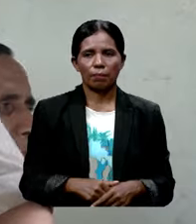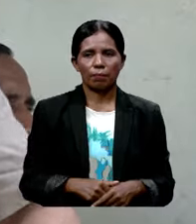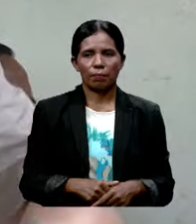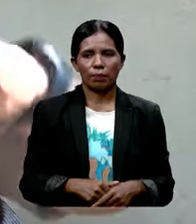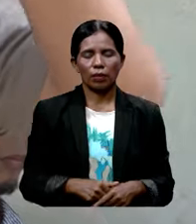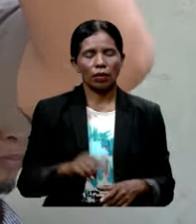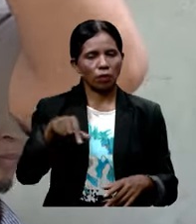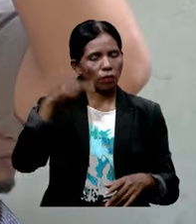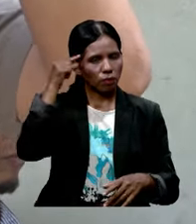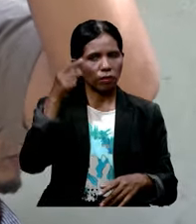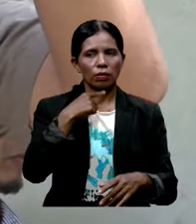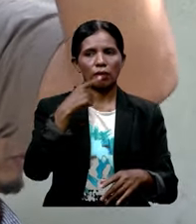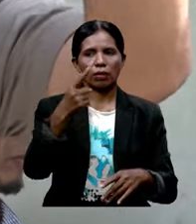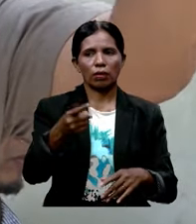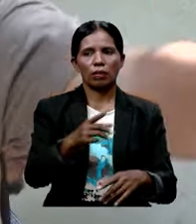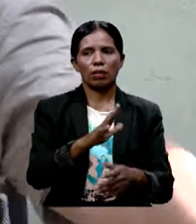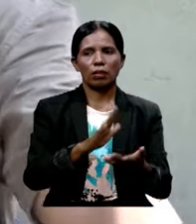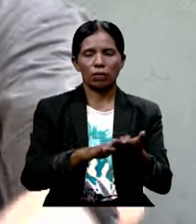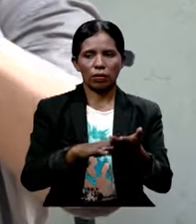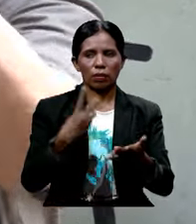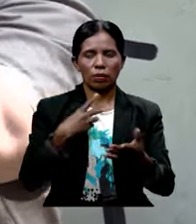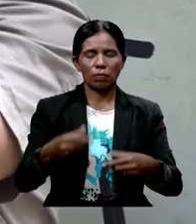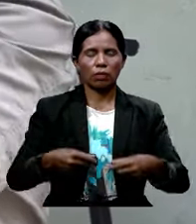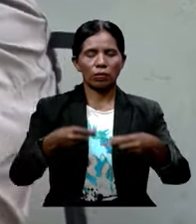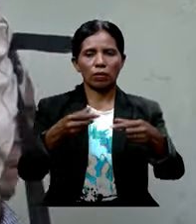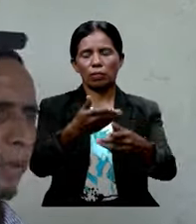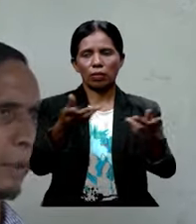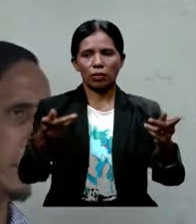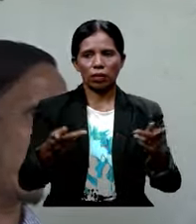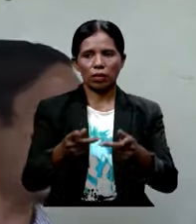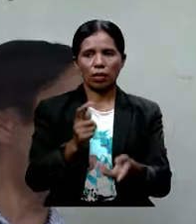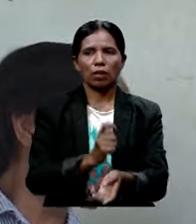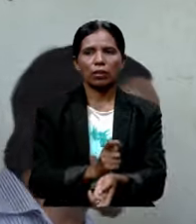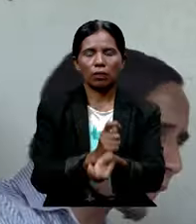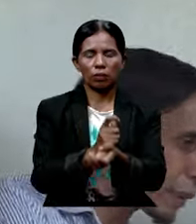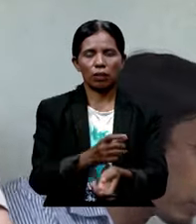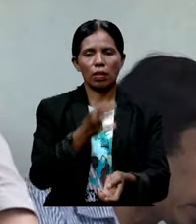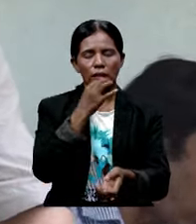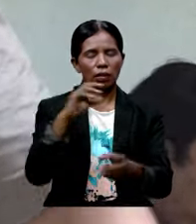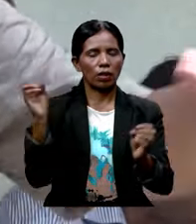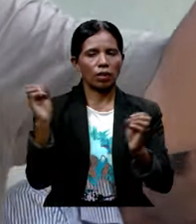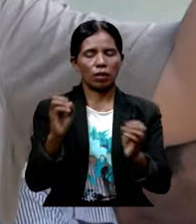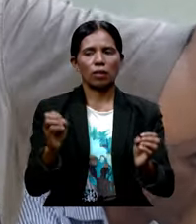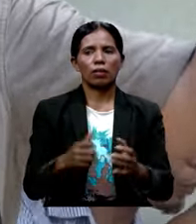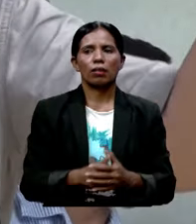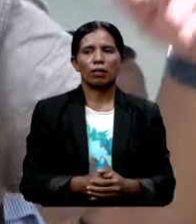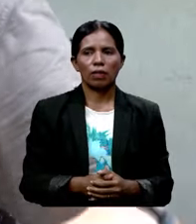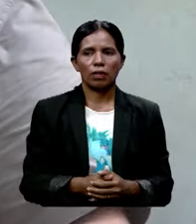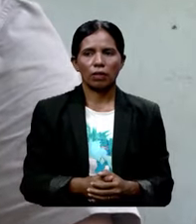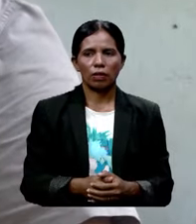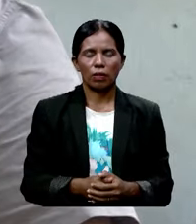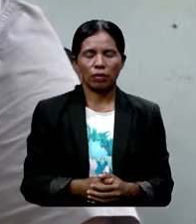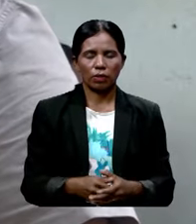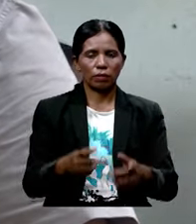governo de an conselho escolar san fone i na centro ata uru han kala han uru san ata uru nian centro maka zere